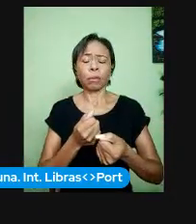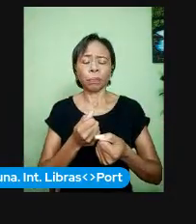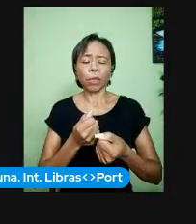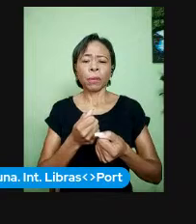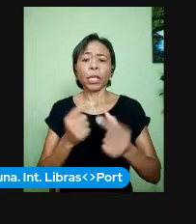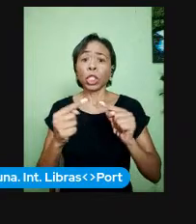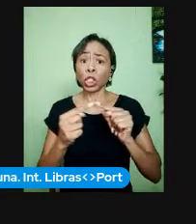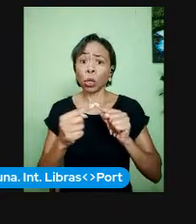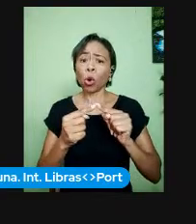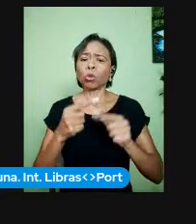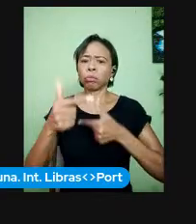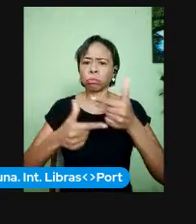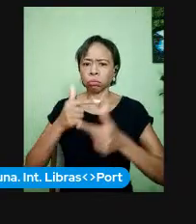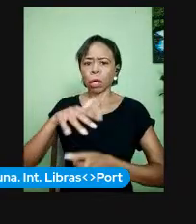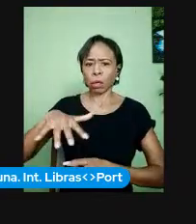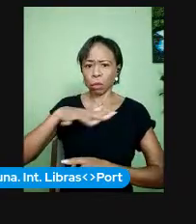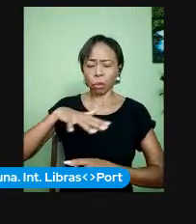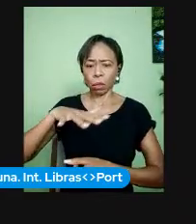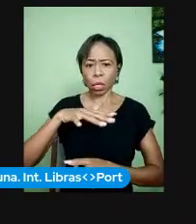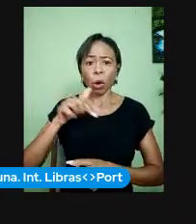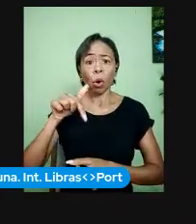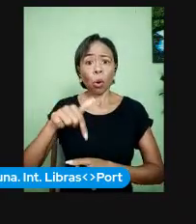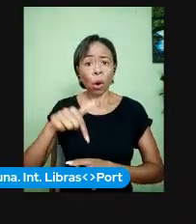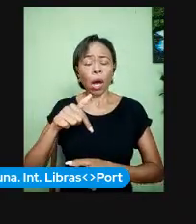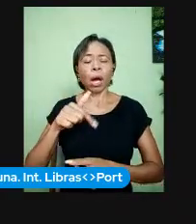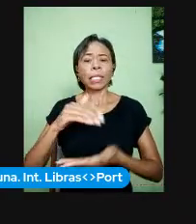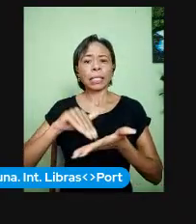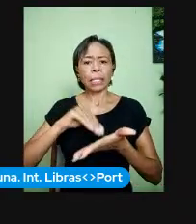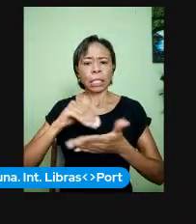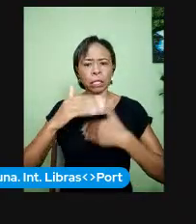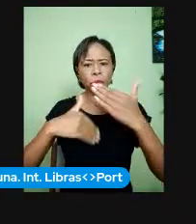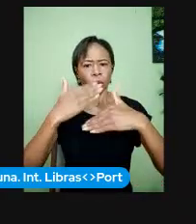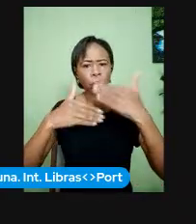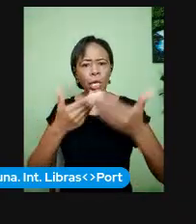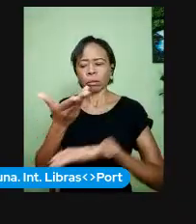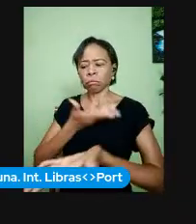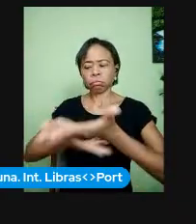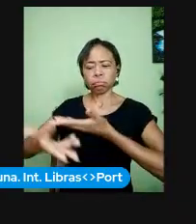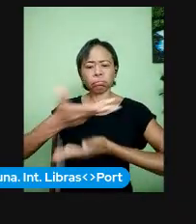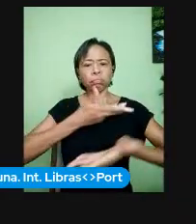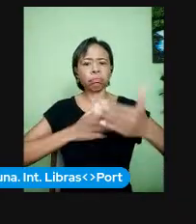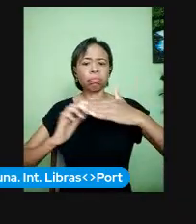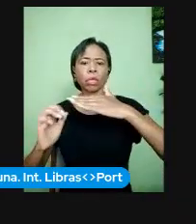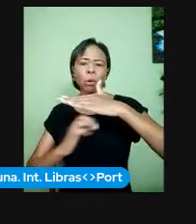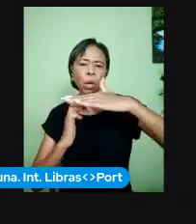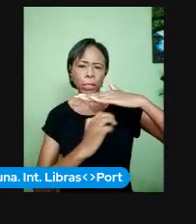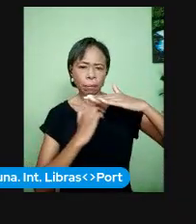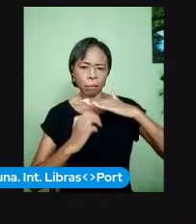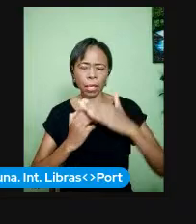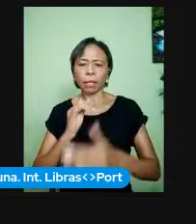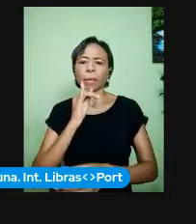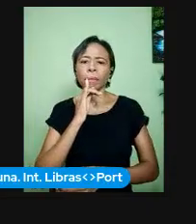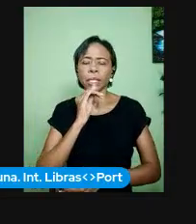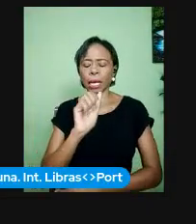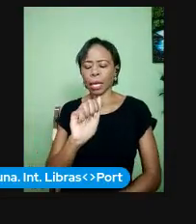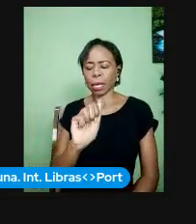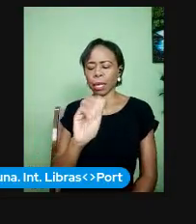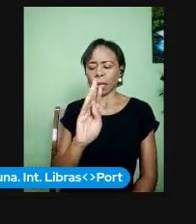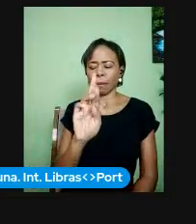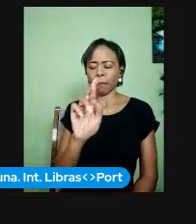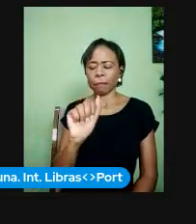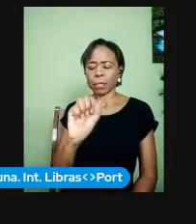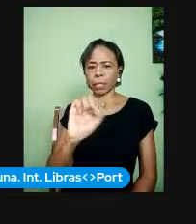Secretaria de Desenvolvimento faz essa interlocução com o mercado. E vou dar um exemplo aqui da Brasil. A Brasil